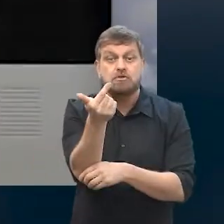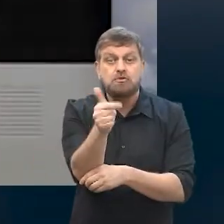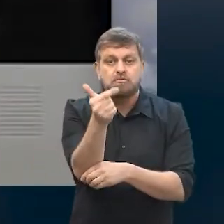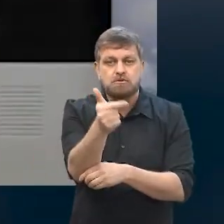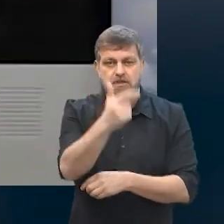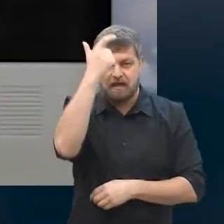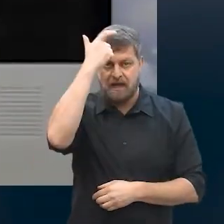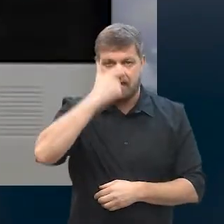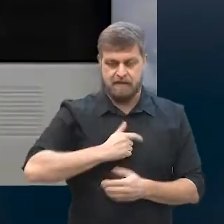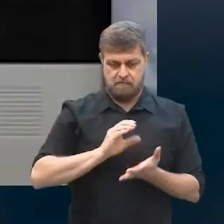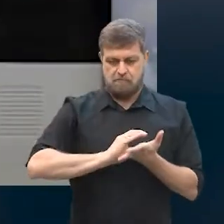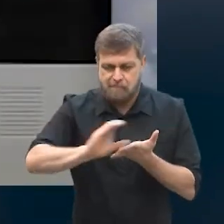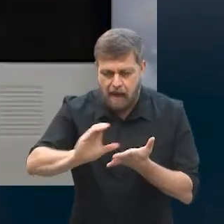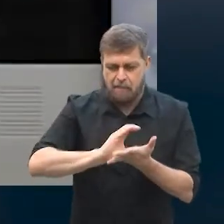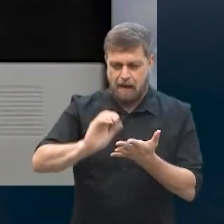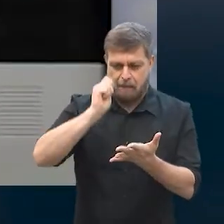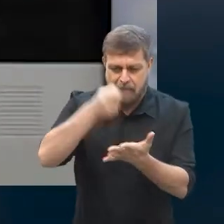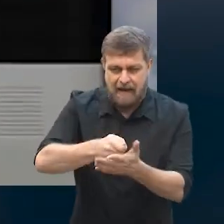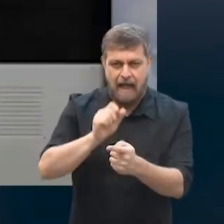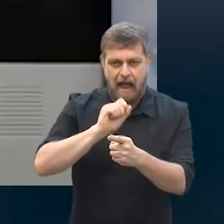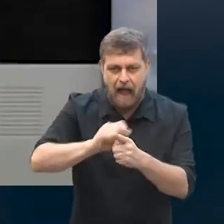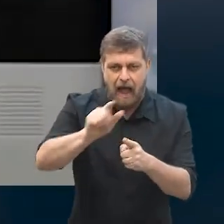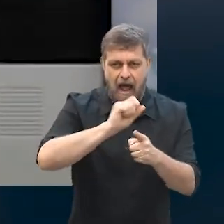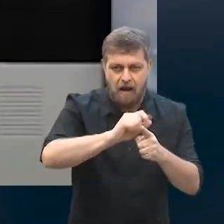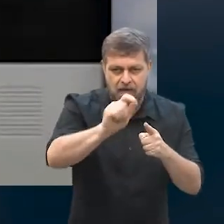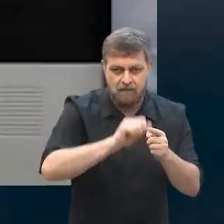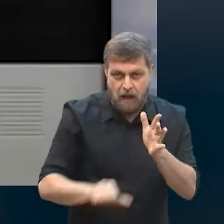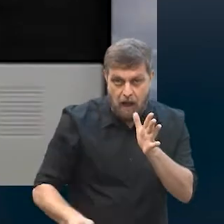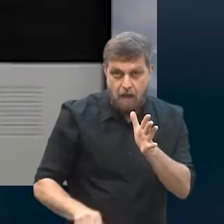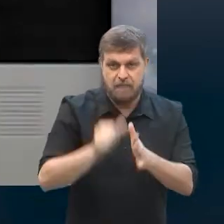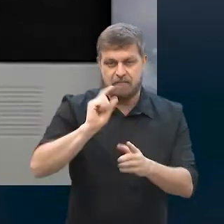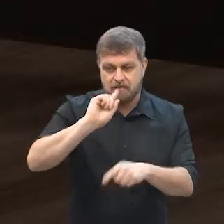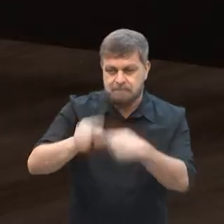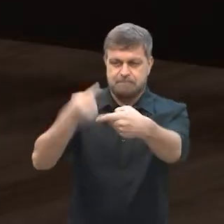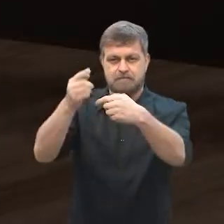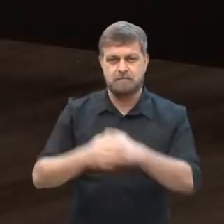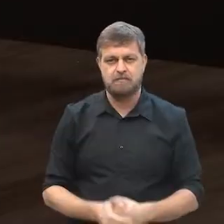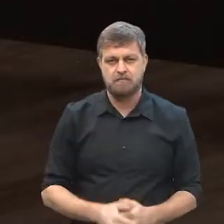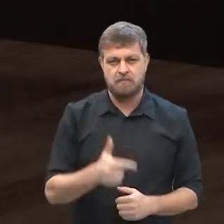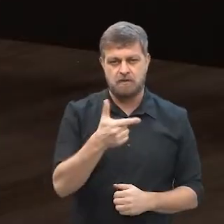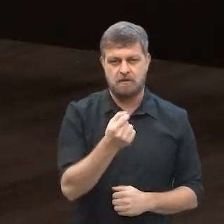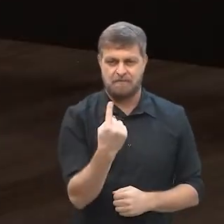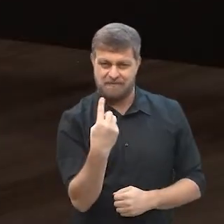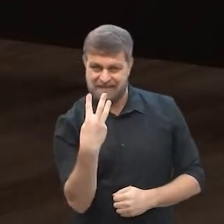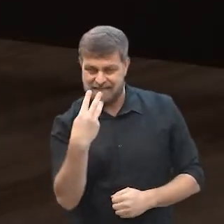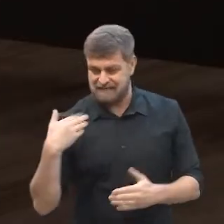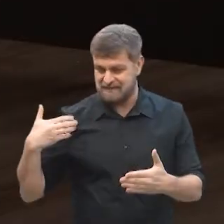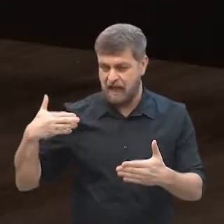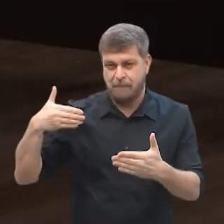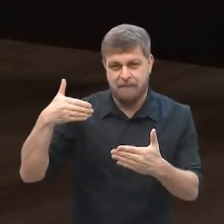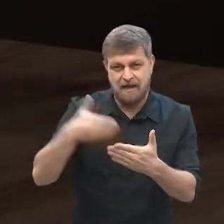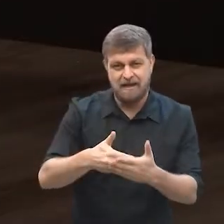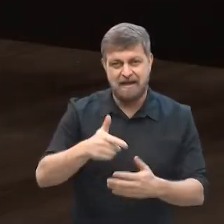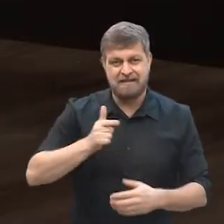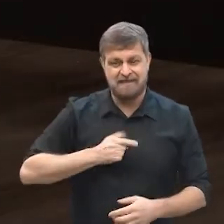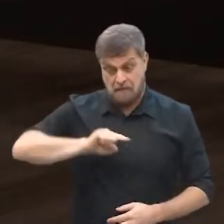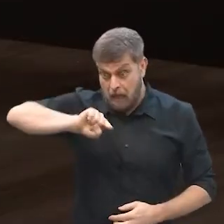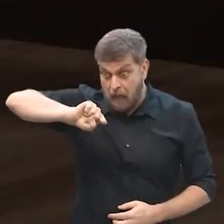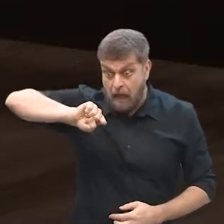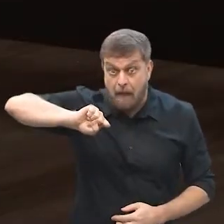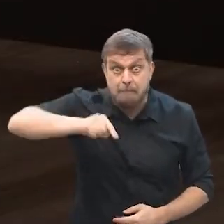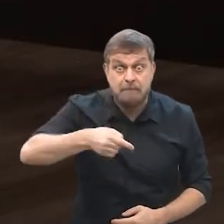colocar dinheiro para pagar aluguel. Então, esse foi o meu primeiro passo. 2013 para cá, 1000%